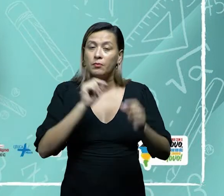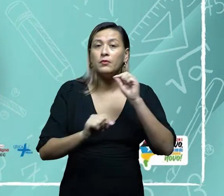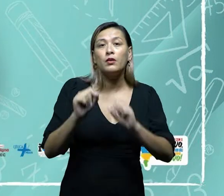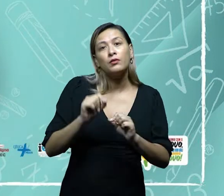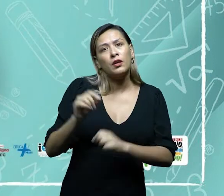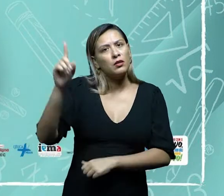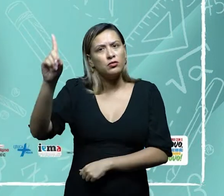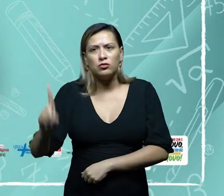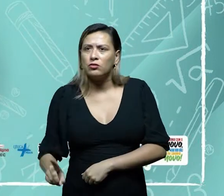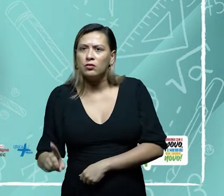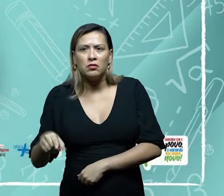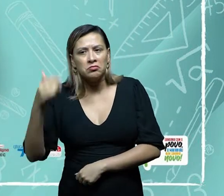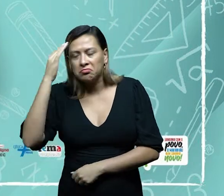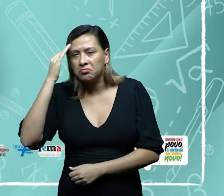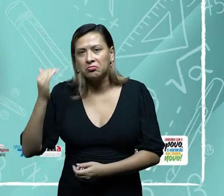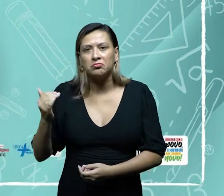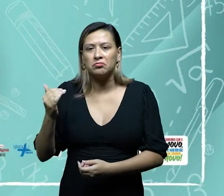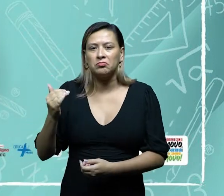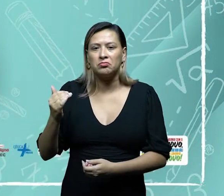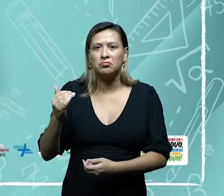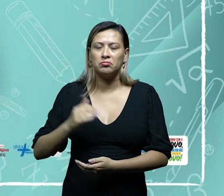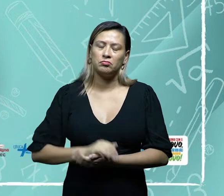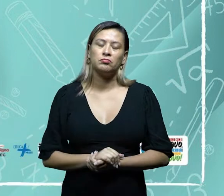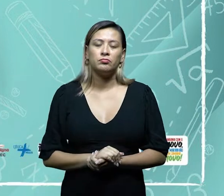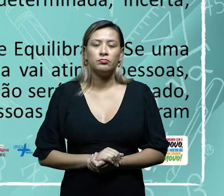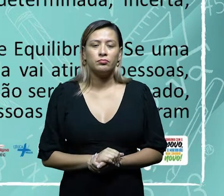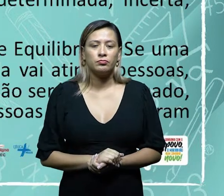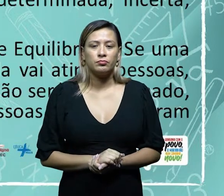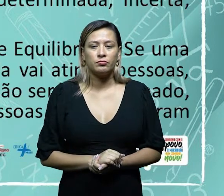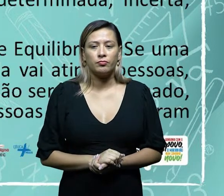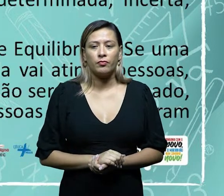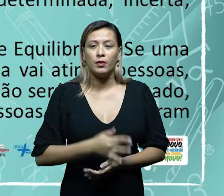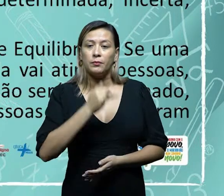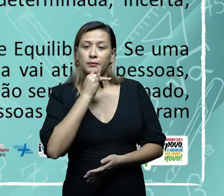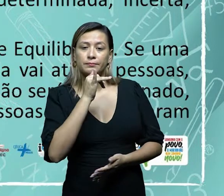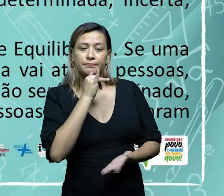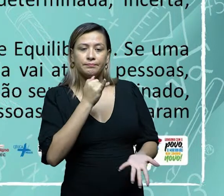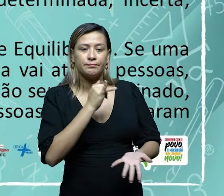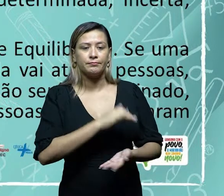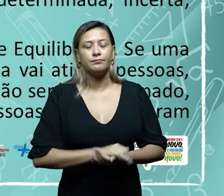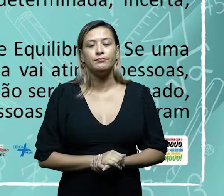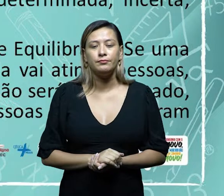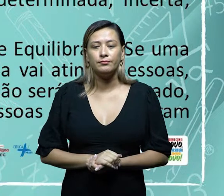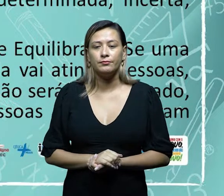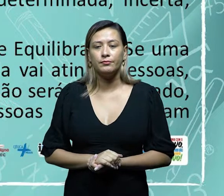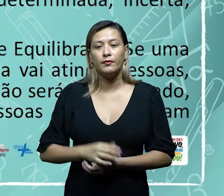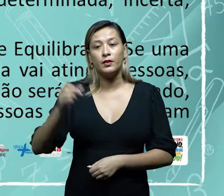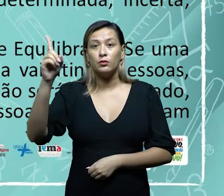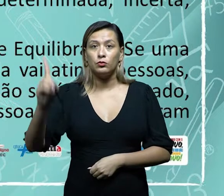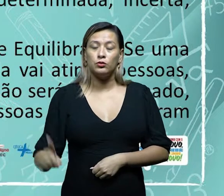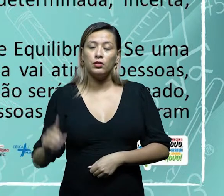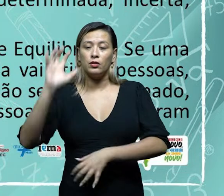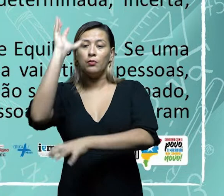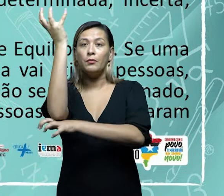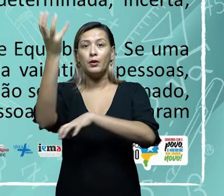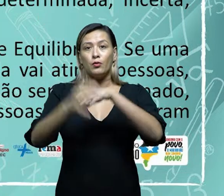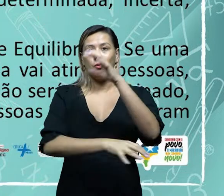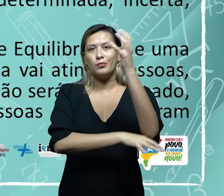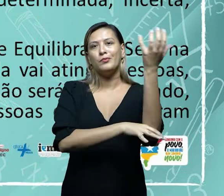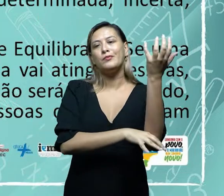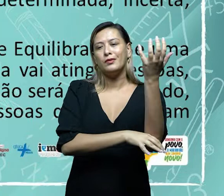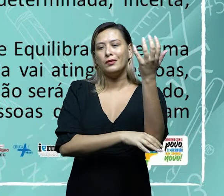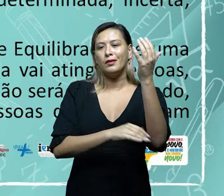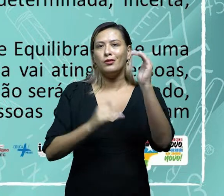direitos incertos, você não consegue individualizar esses direitos. Um exemplo disso é justamente, né, o direito ao meio ambiente